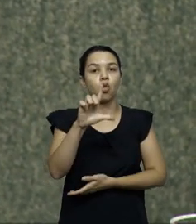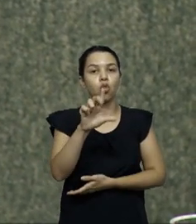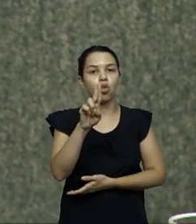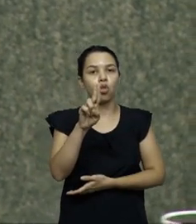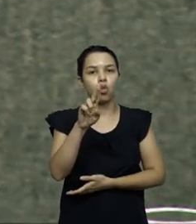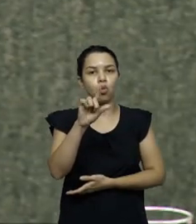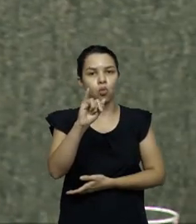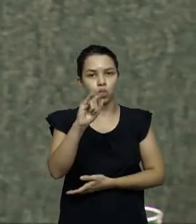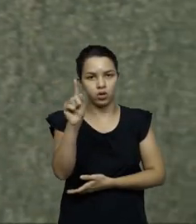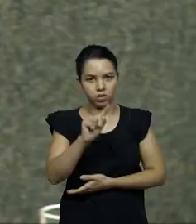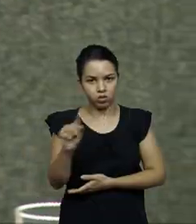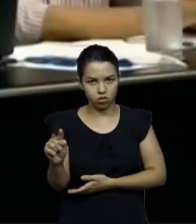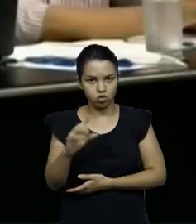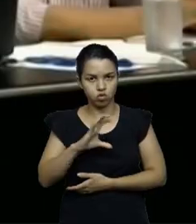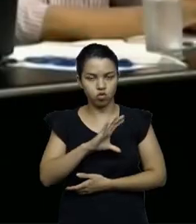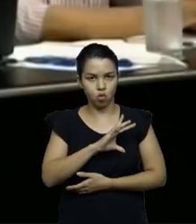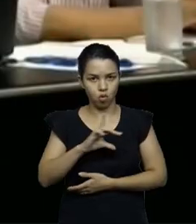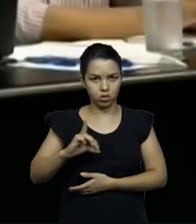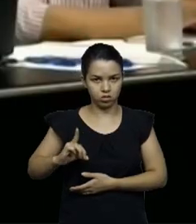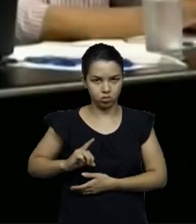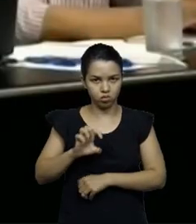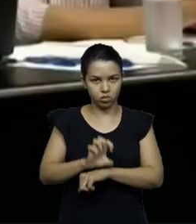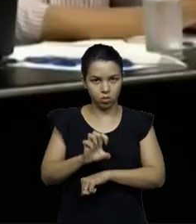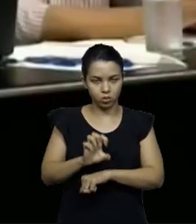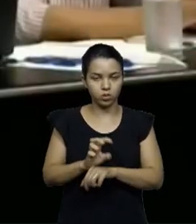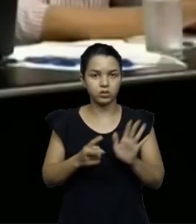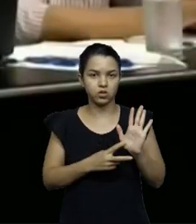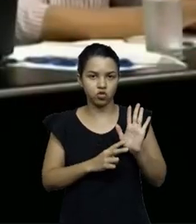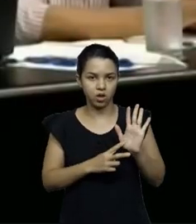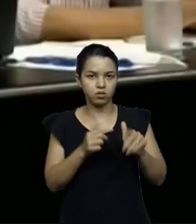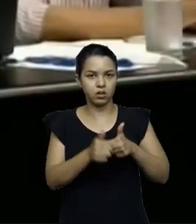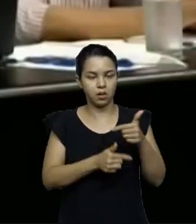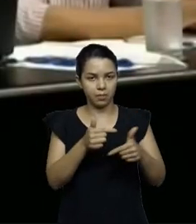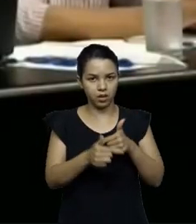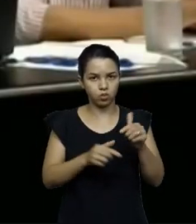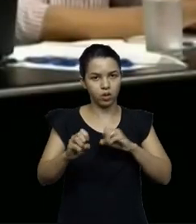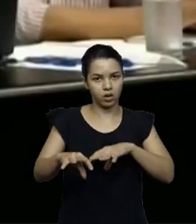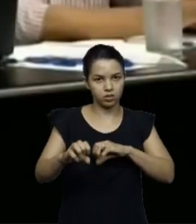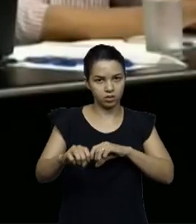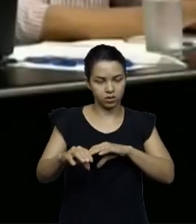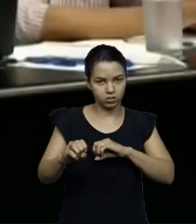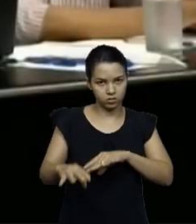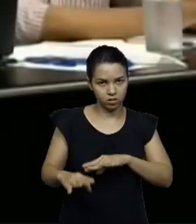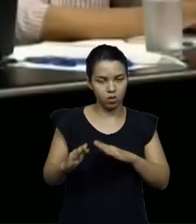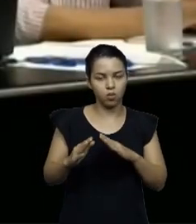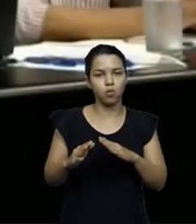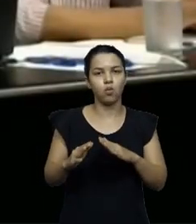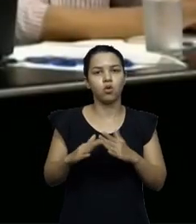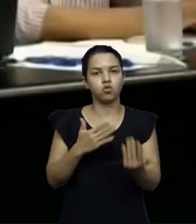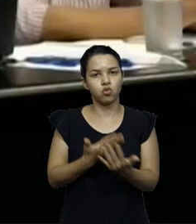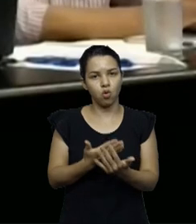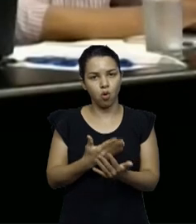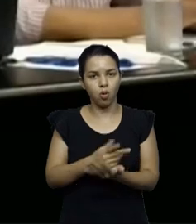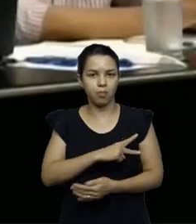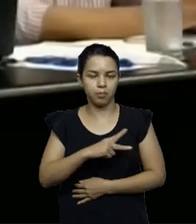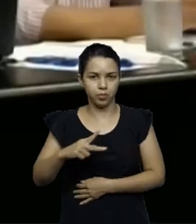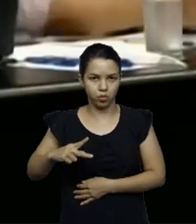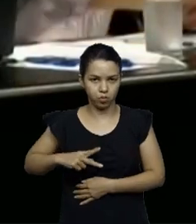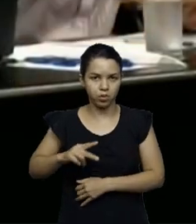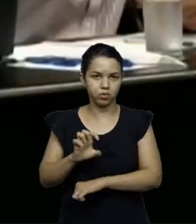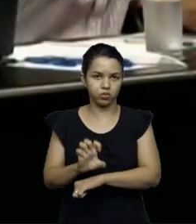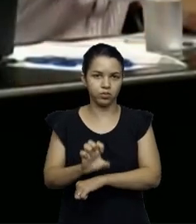coordenadora Estadual do Sindicato dos Trabalhadores em educação na Rede Pública de ensino do Estado de Santa